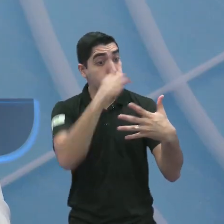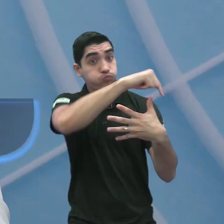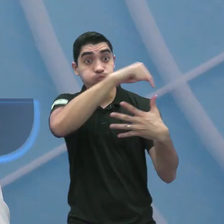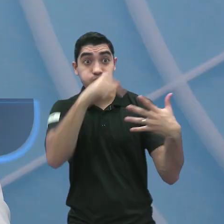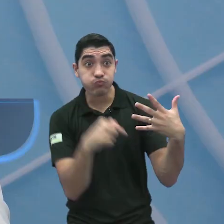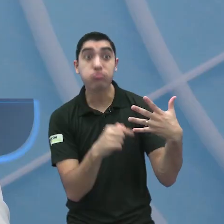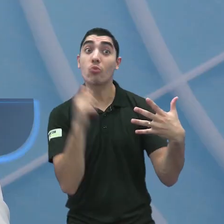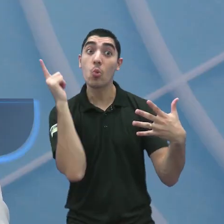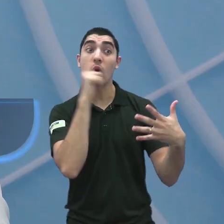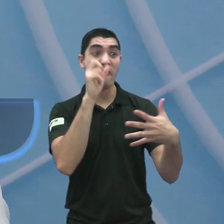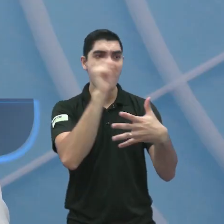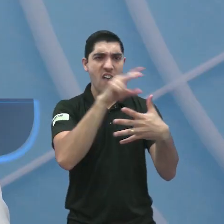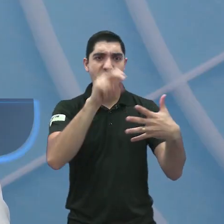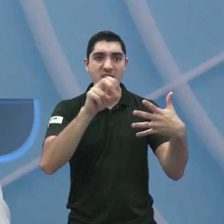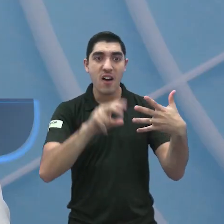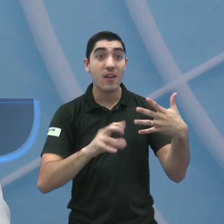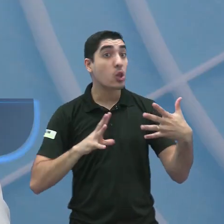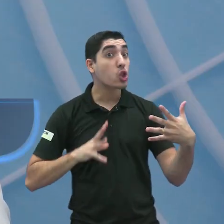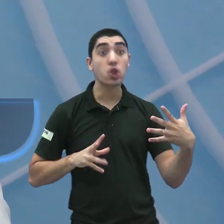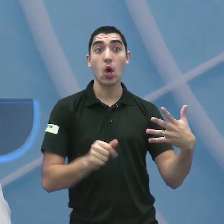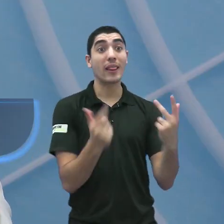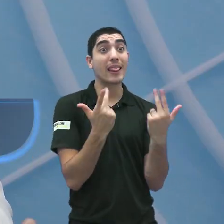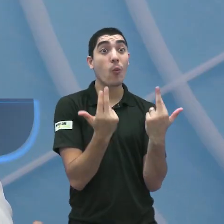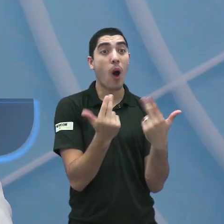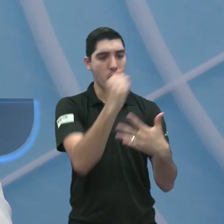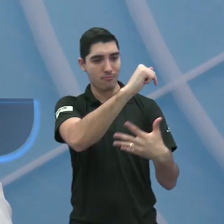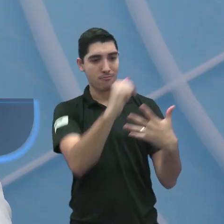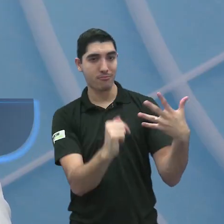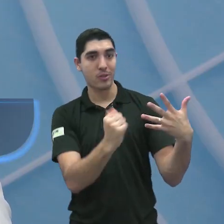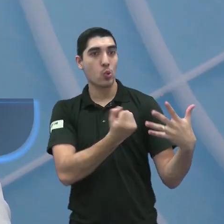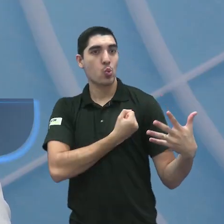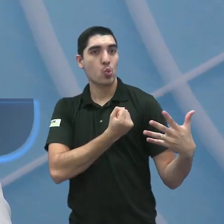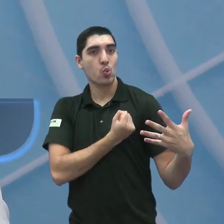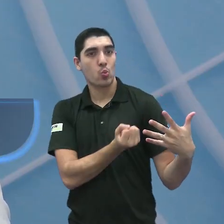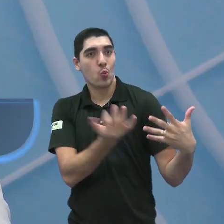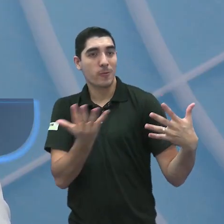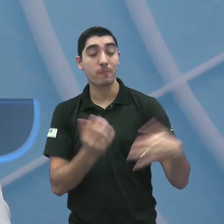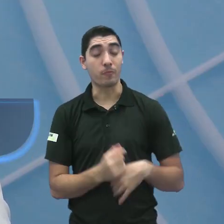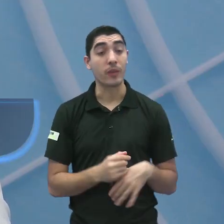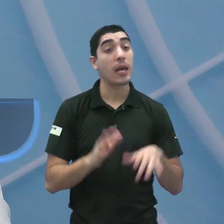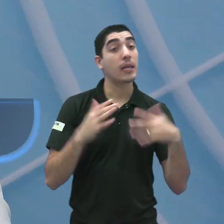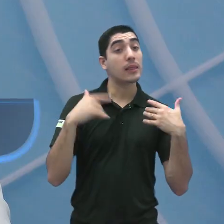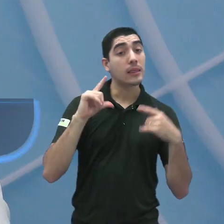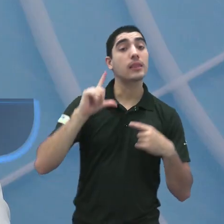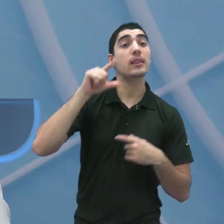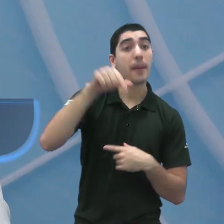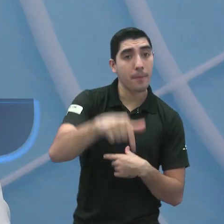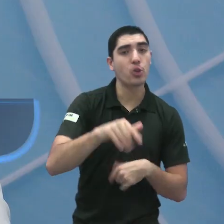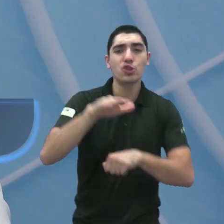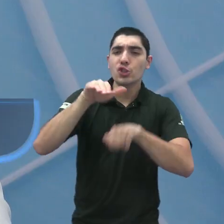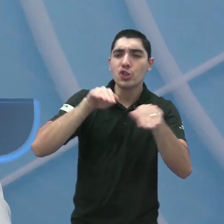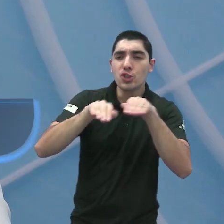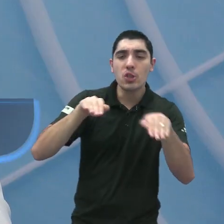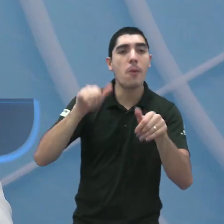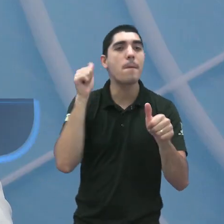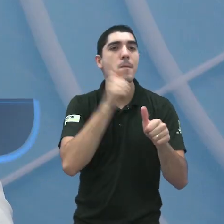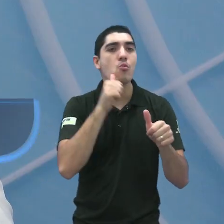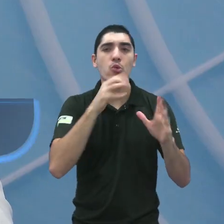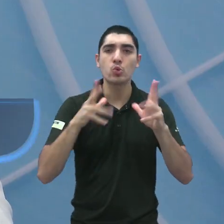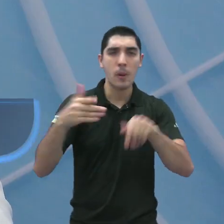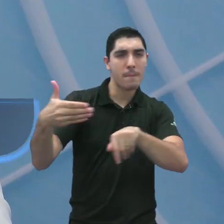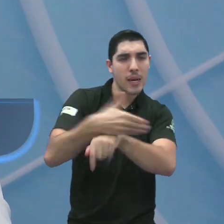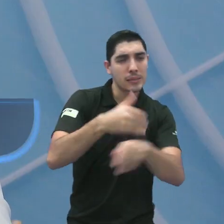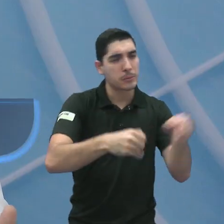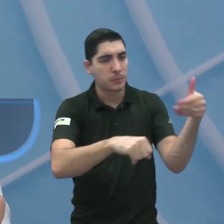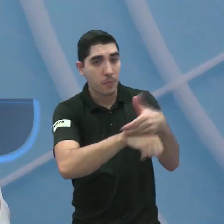um grupo de WhatsApp e chamou todas as mulheres para participar, e ali eu fui fazendo vídeos